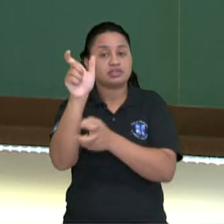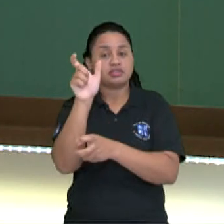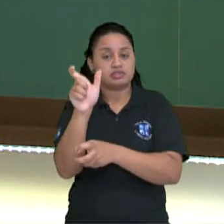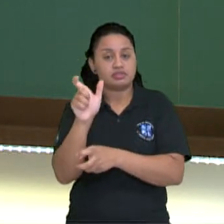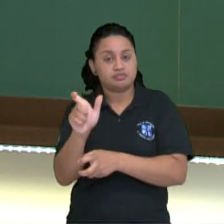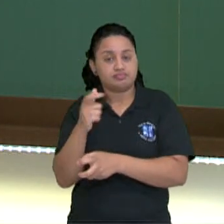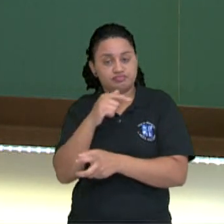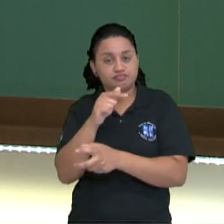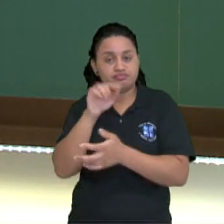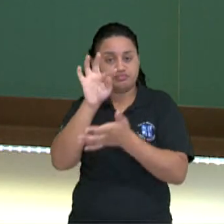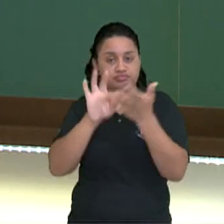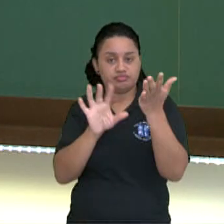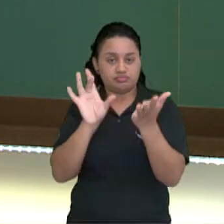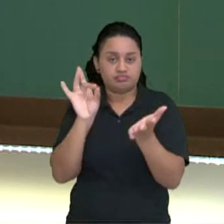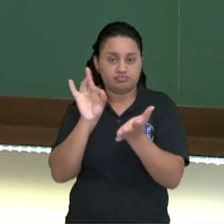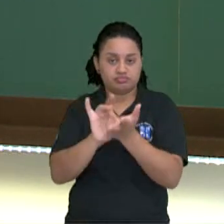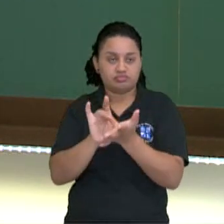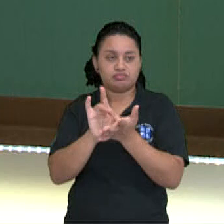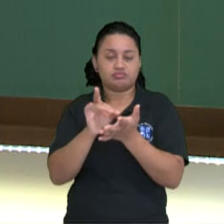texto original.